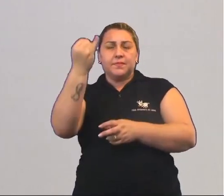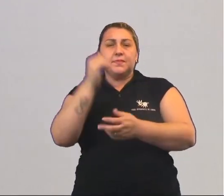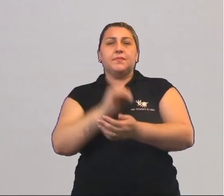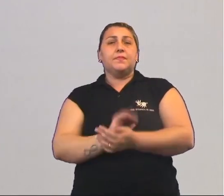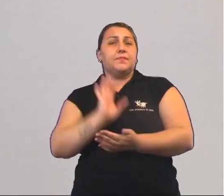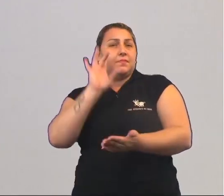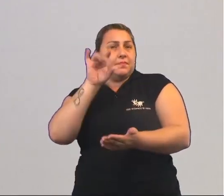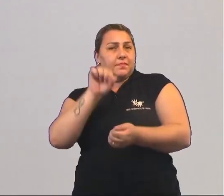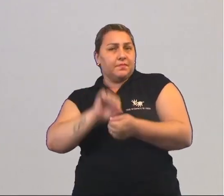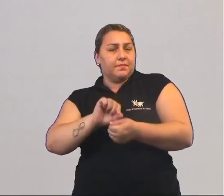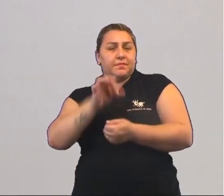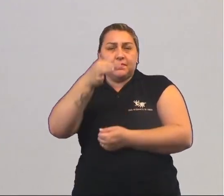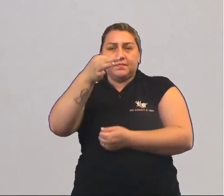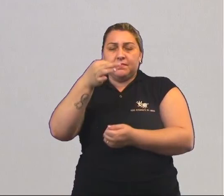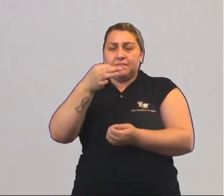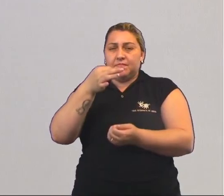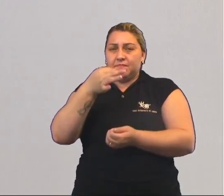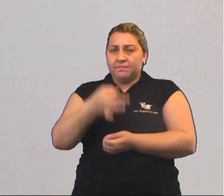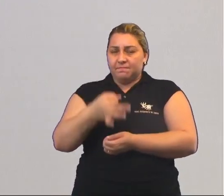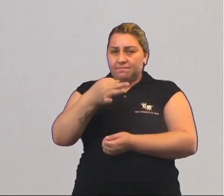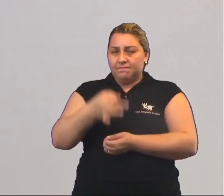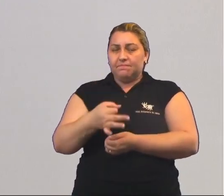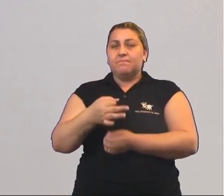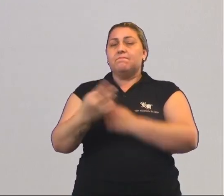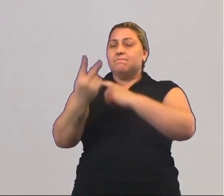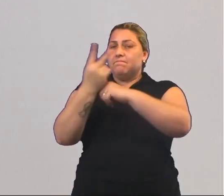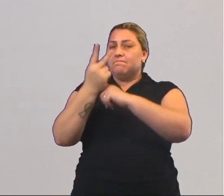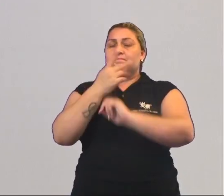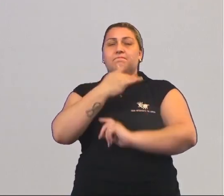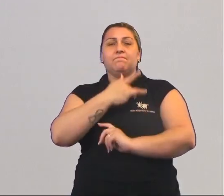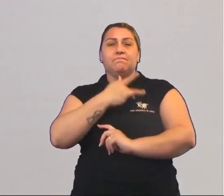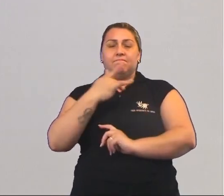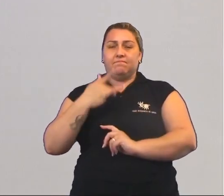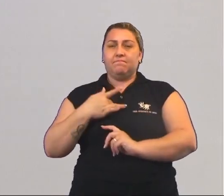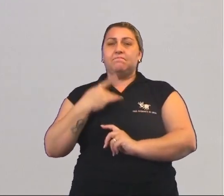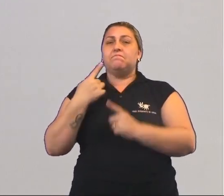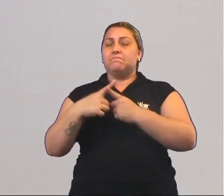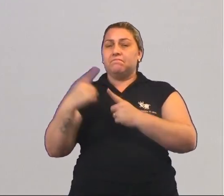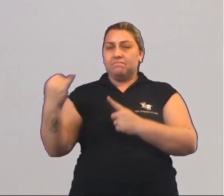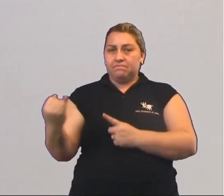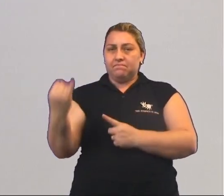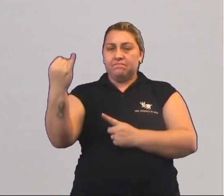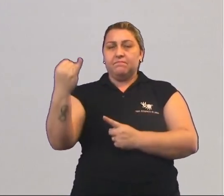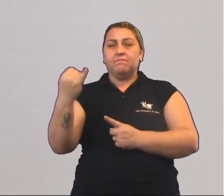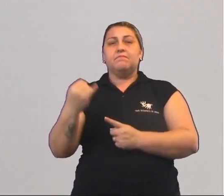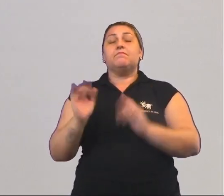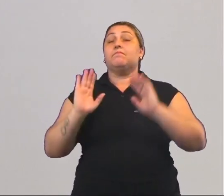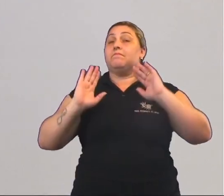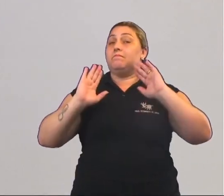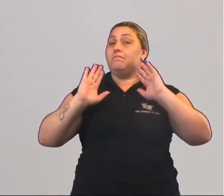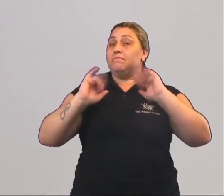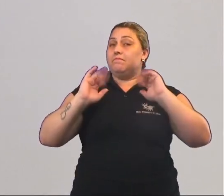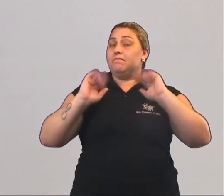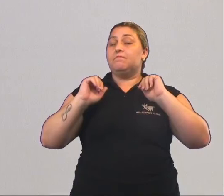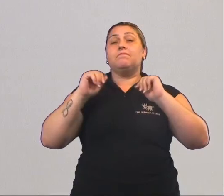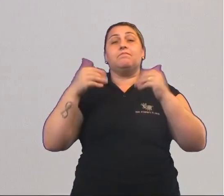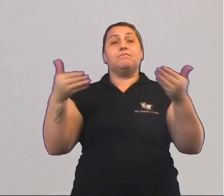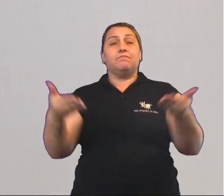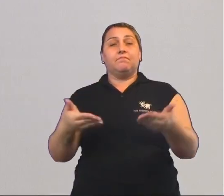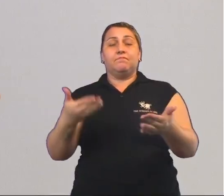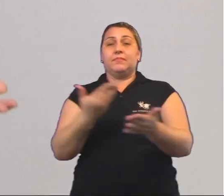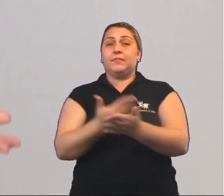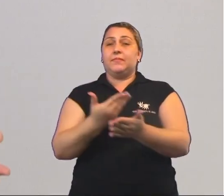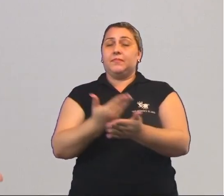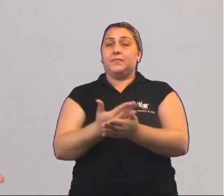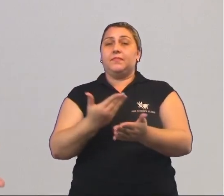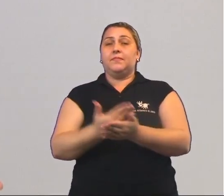e realize, né? Volte a ter mais cuidado com a sua saúde, porque isso é fundamental. Vou me despedindo de vocês da nossa